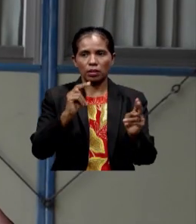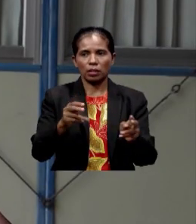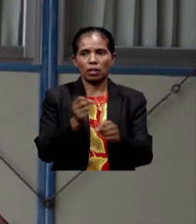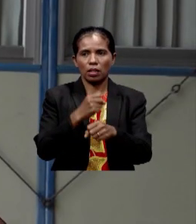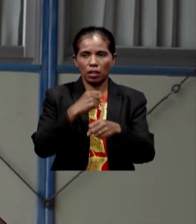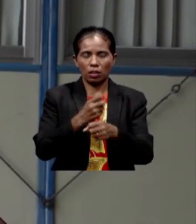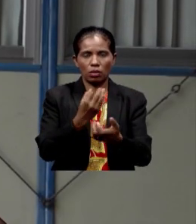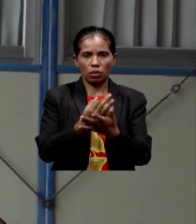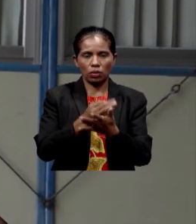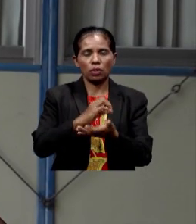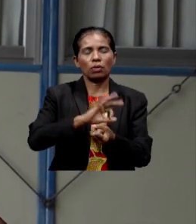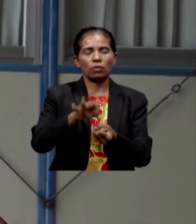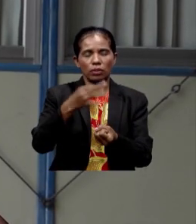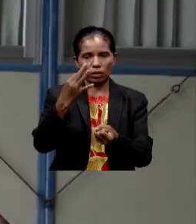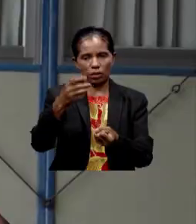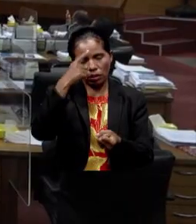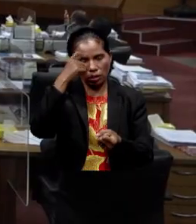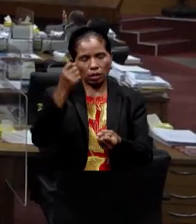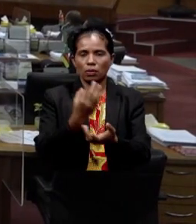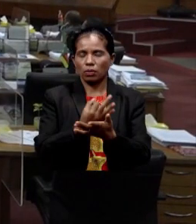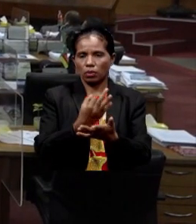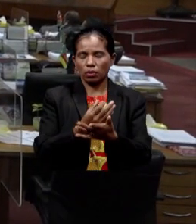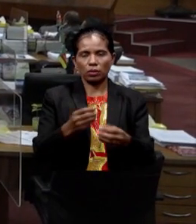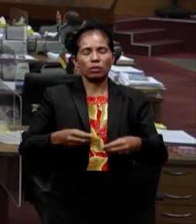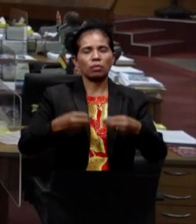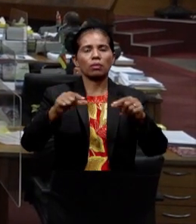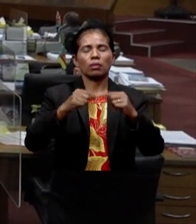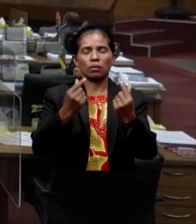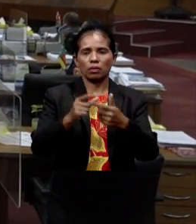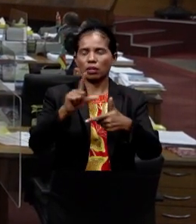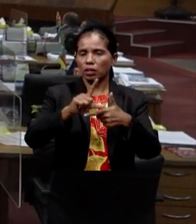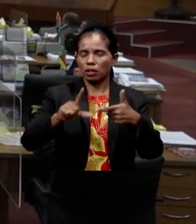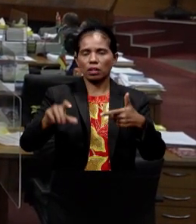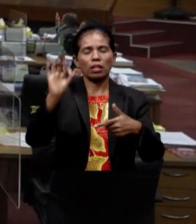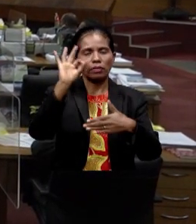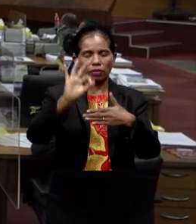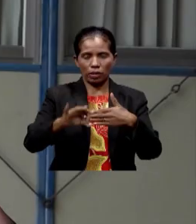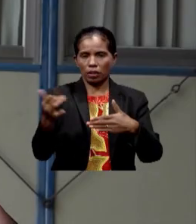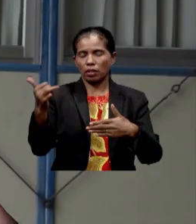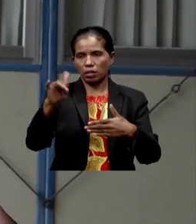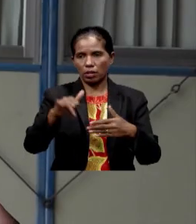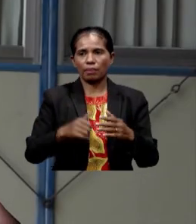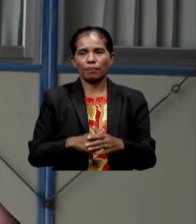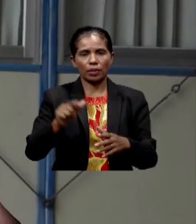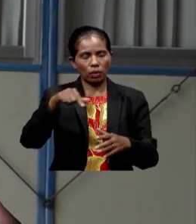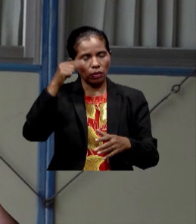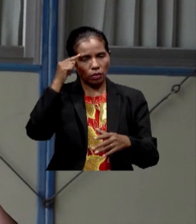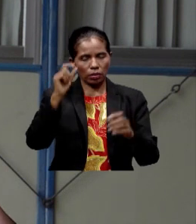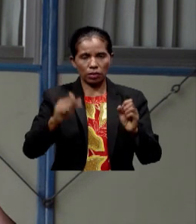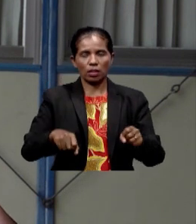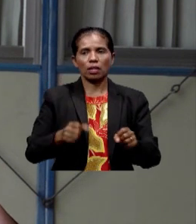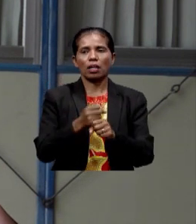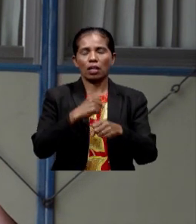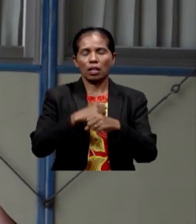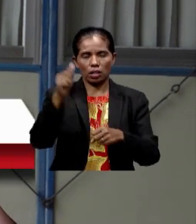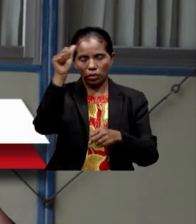fundo COVID-19. Tamba subsídio refere foba equipa linha frente Siran. Qualquer governo nebe que moço mai tem que ralo auditoria e